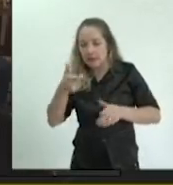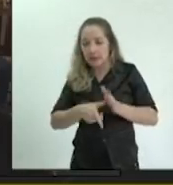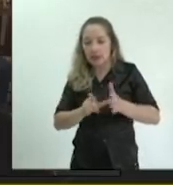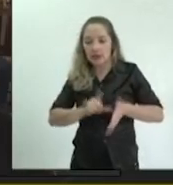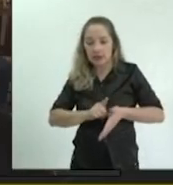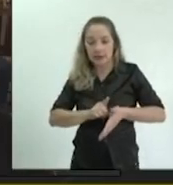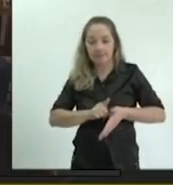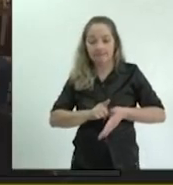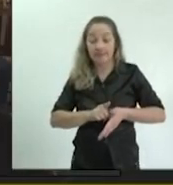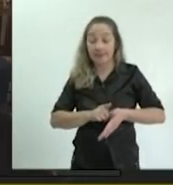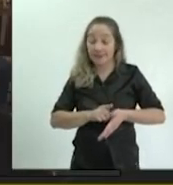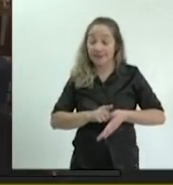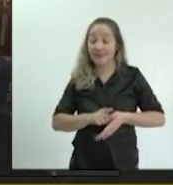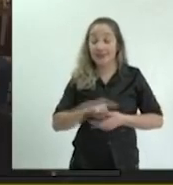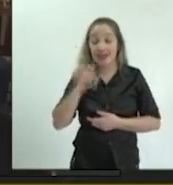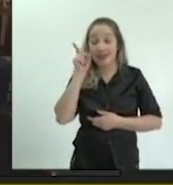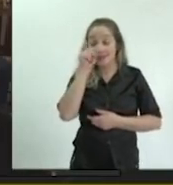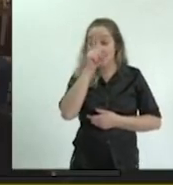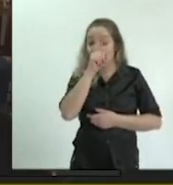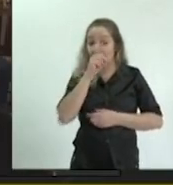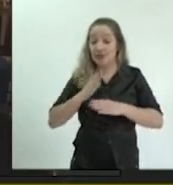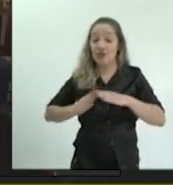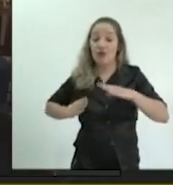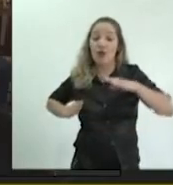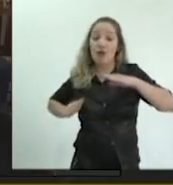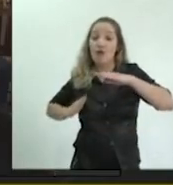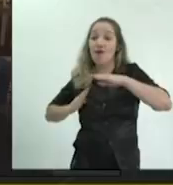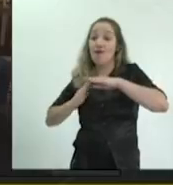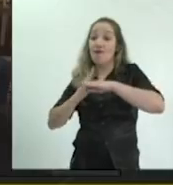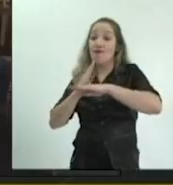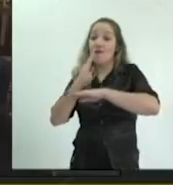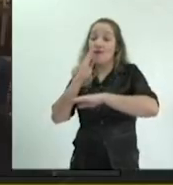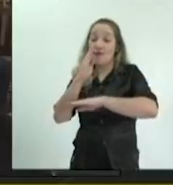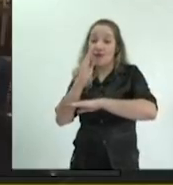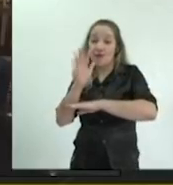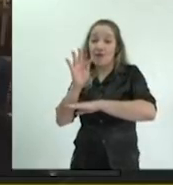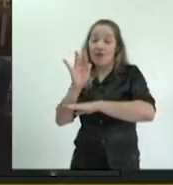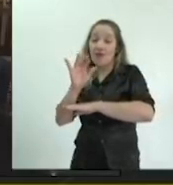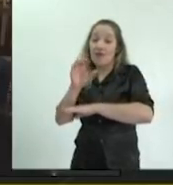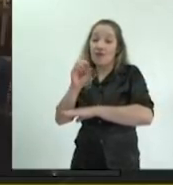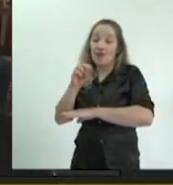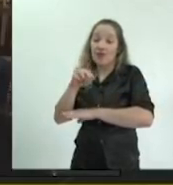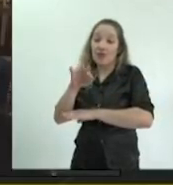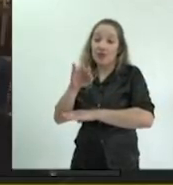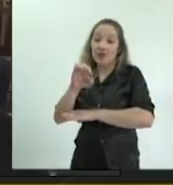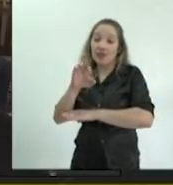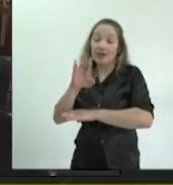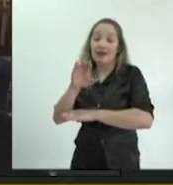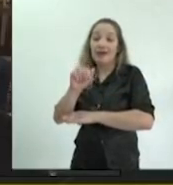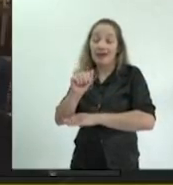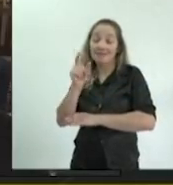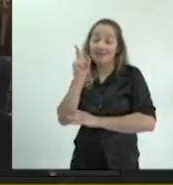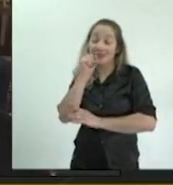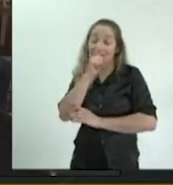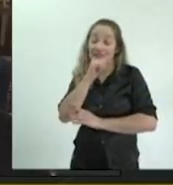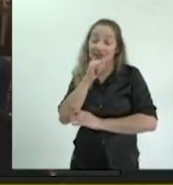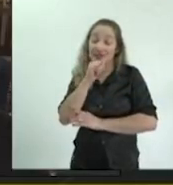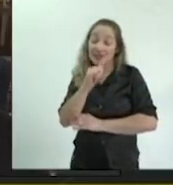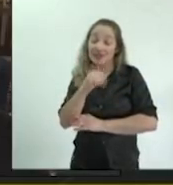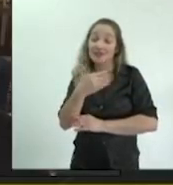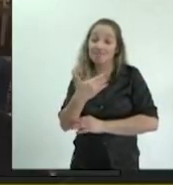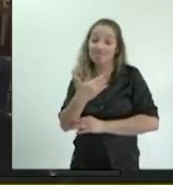Difícil prever em relação à fronteira. A gente claramente viu que a queda, como você falou, nos